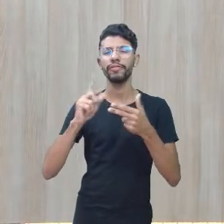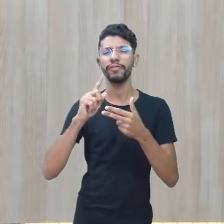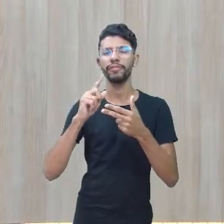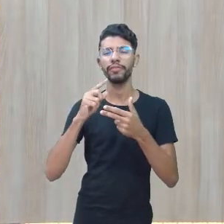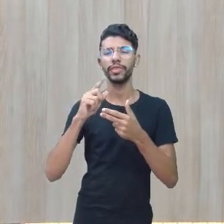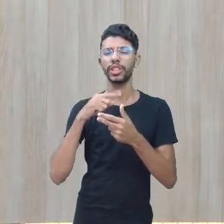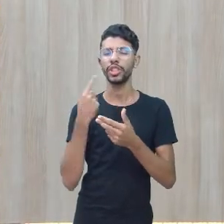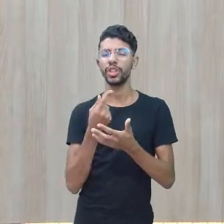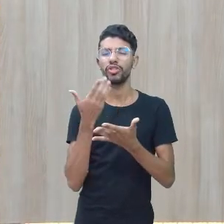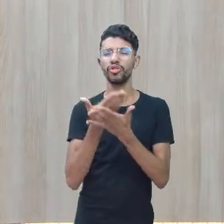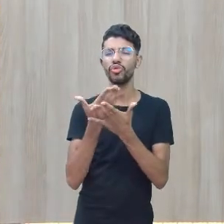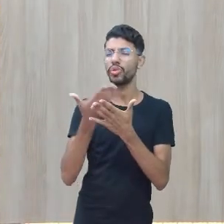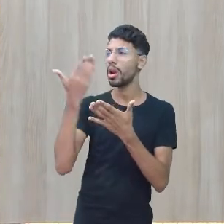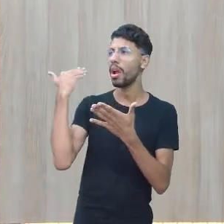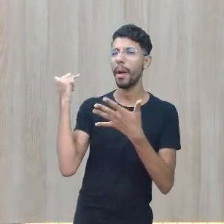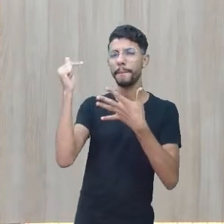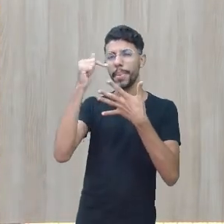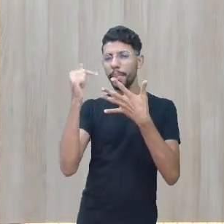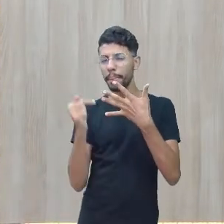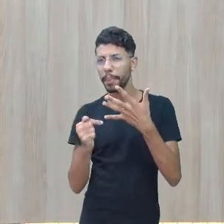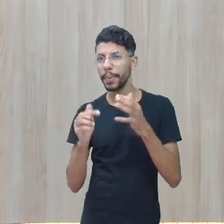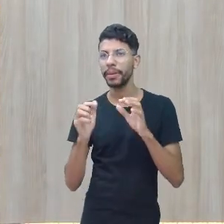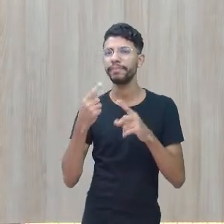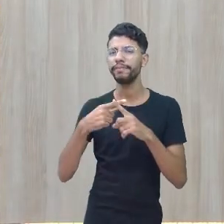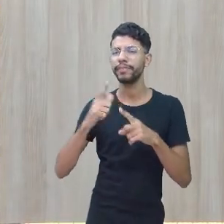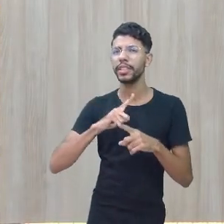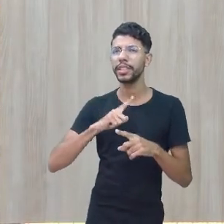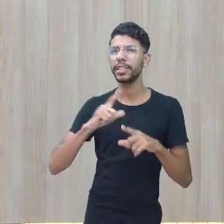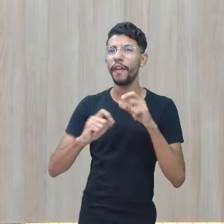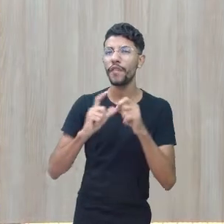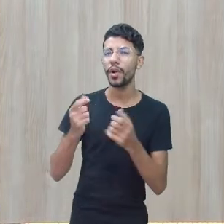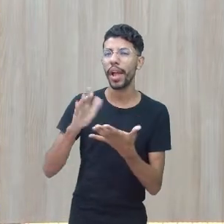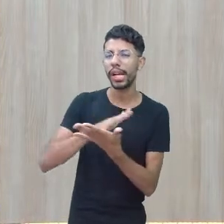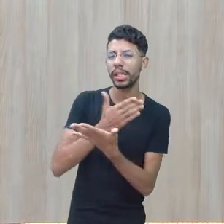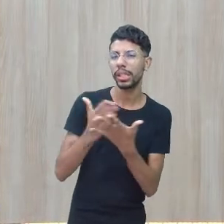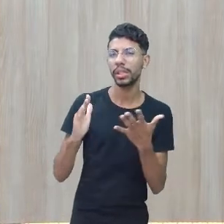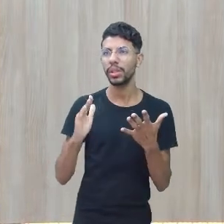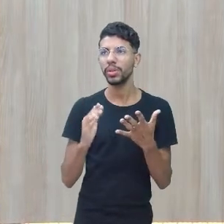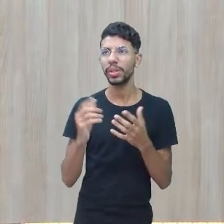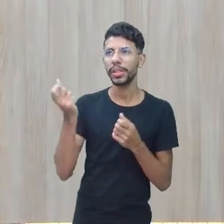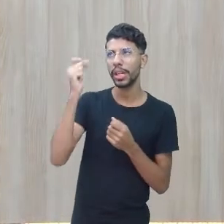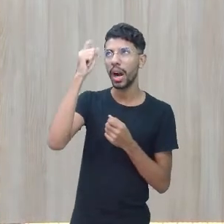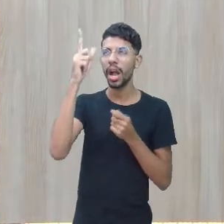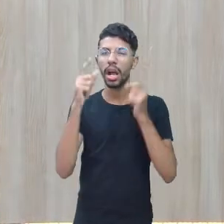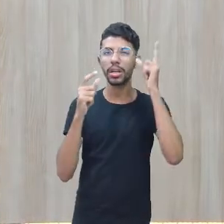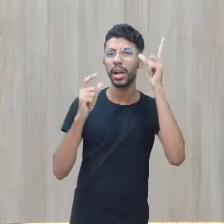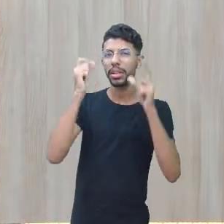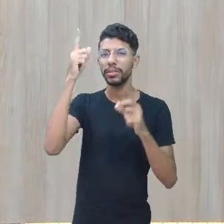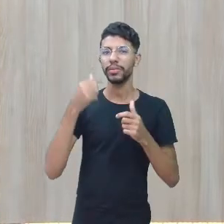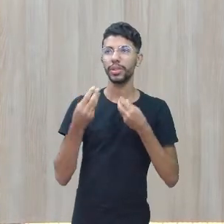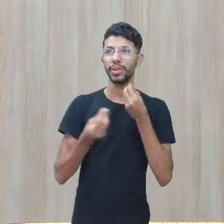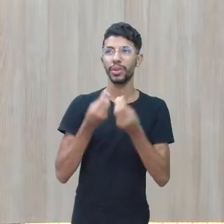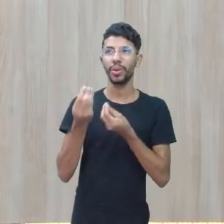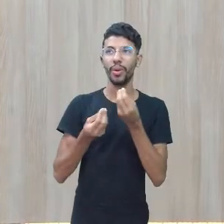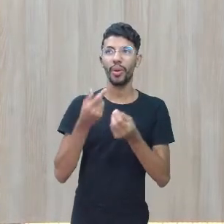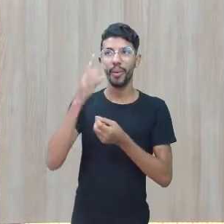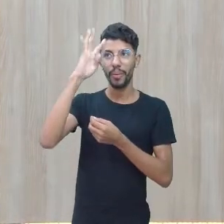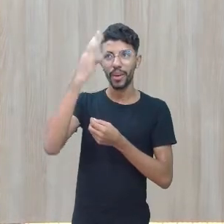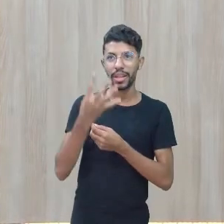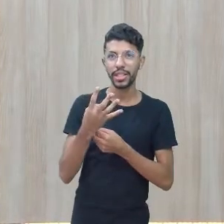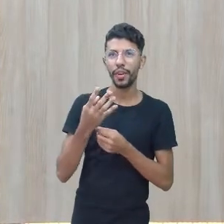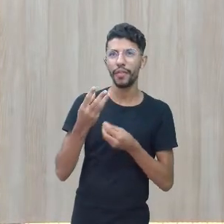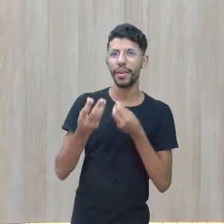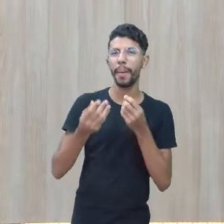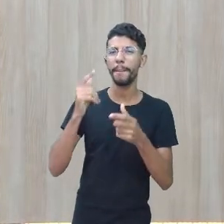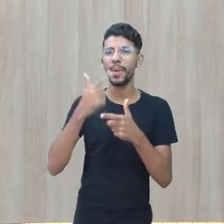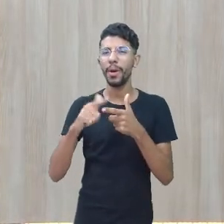na aula anterior, né? Porque a gente teve algumas sacadas, assim, de como resolver algum problema,